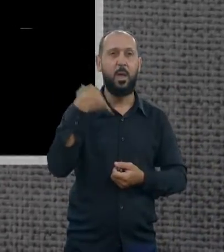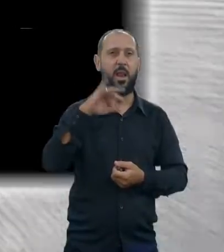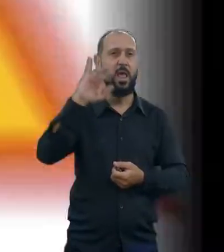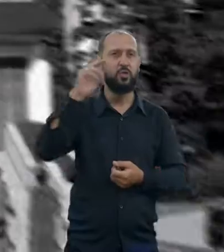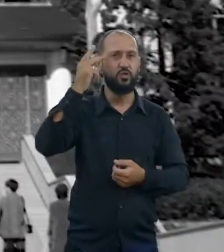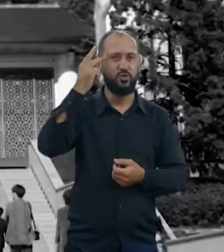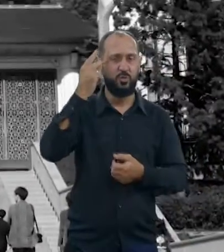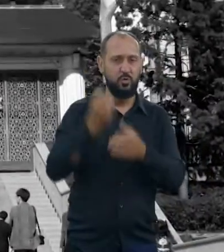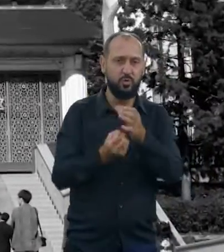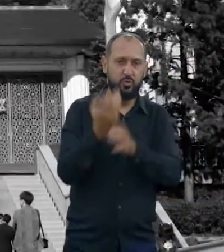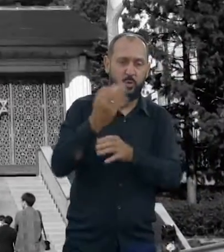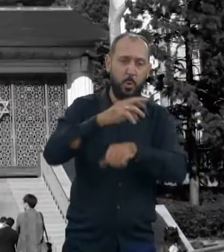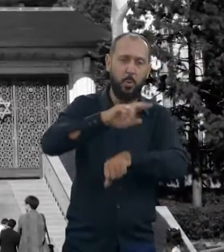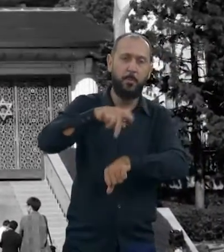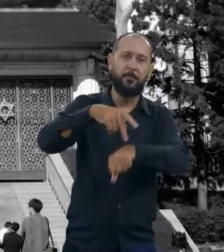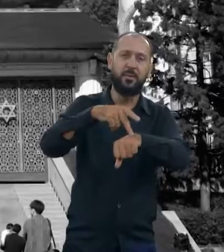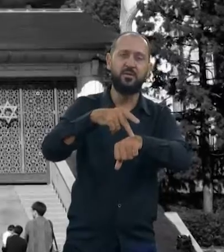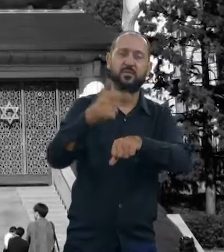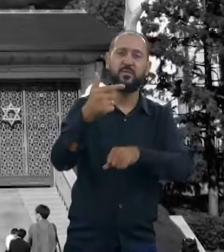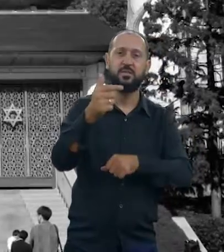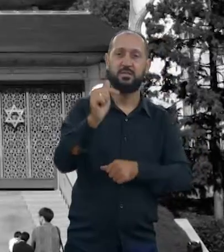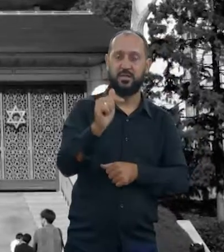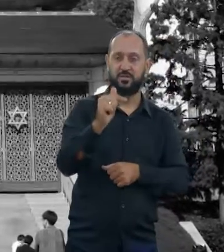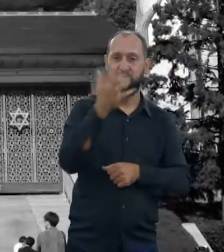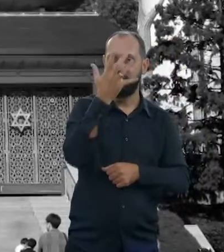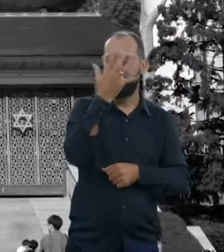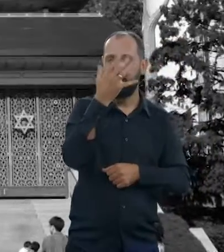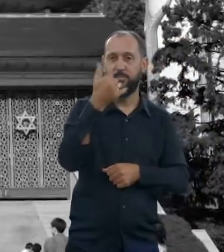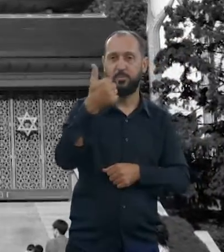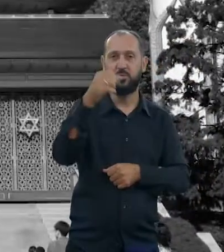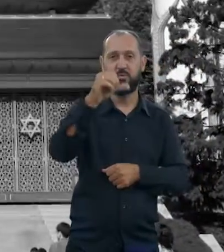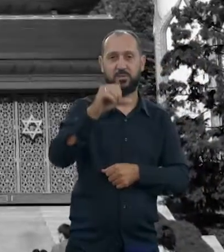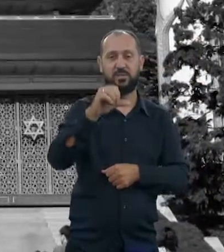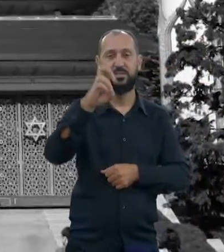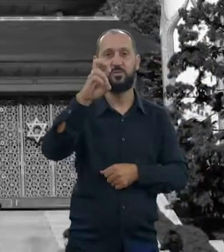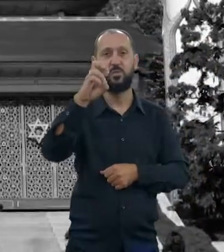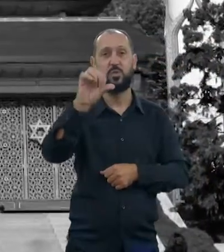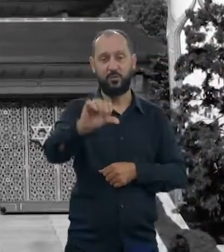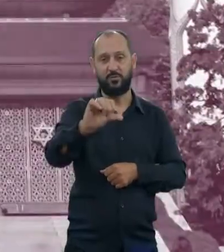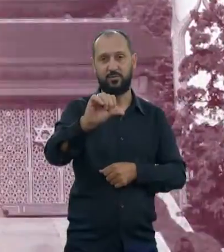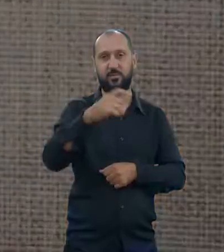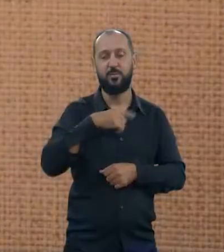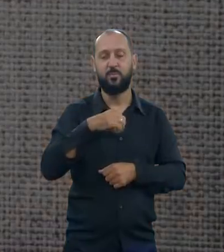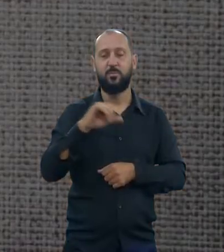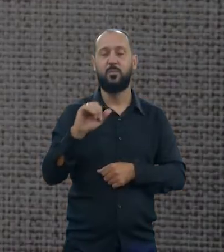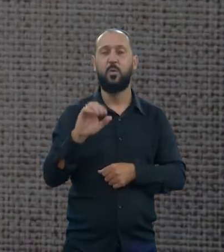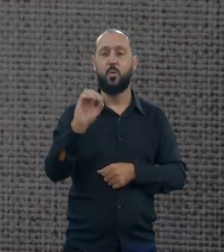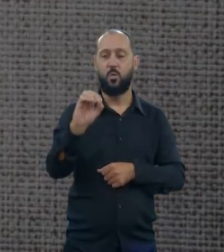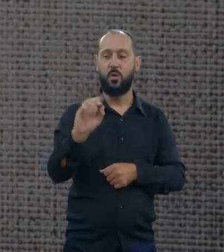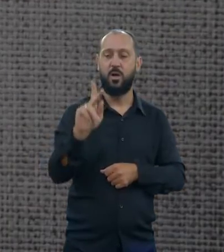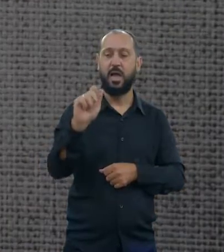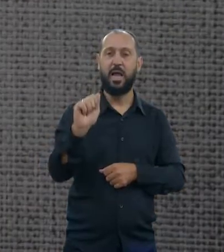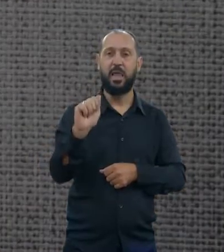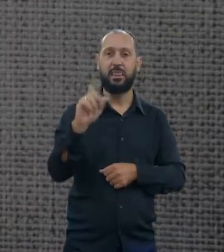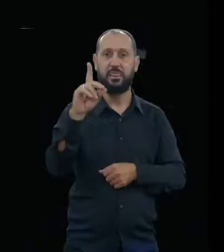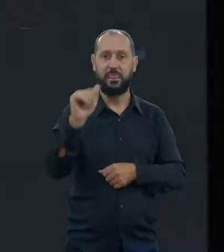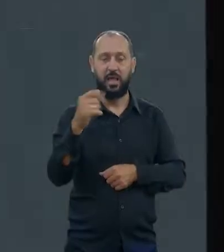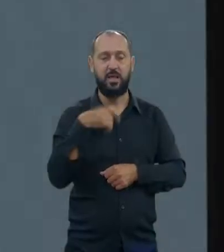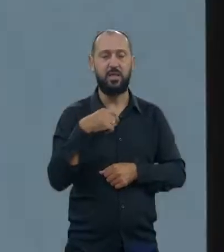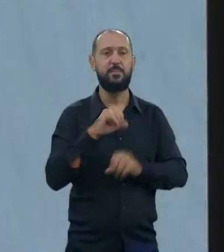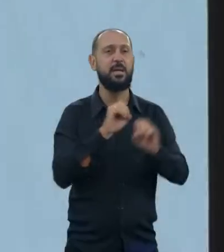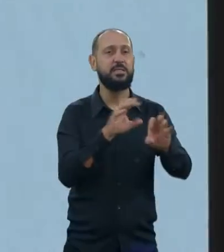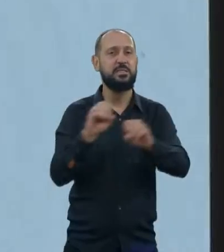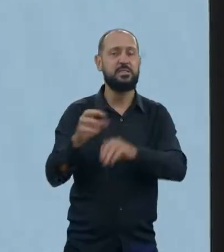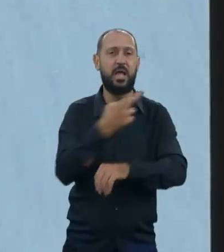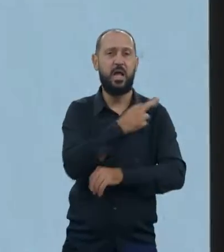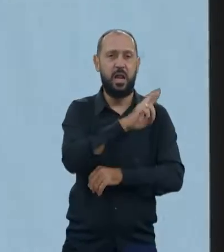espiritualista japonesa, fundada no país em 27 de fevereiro de 1959 por Kotamu Okada.